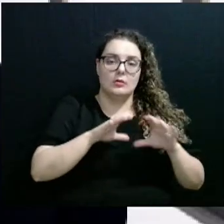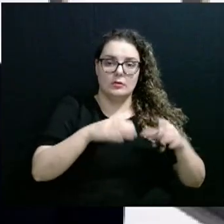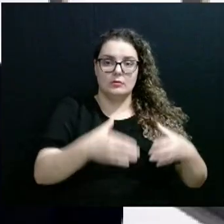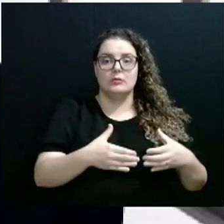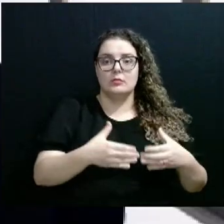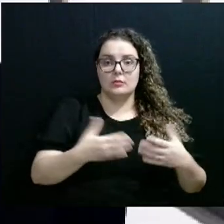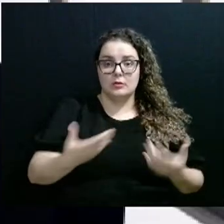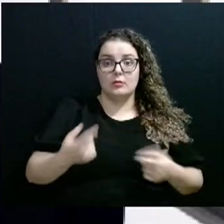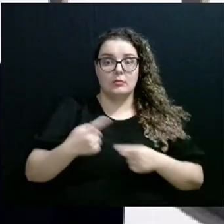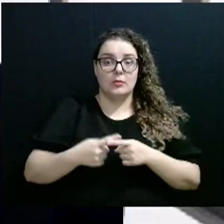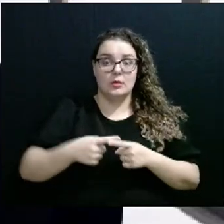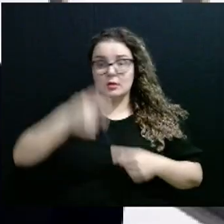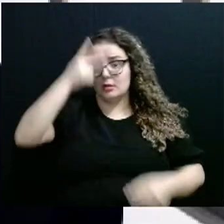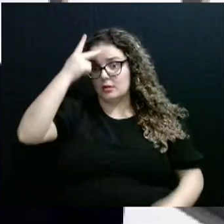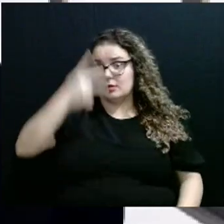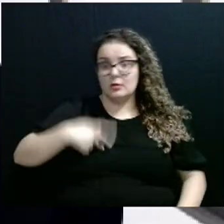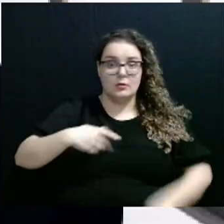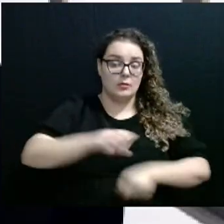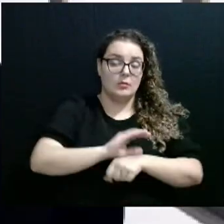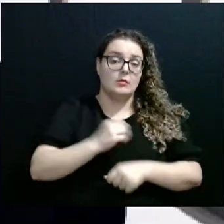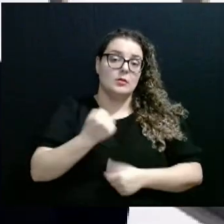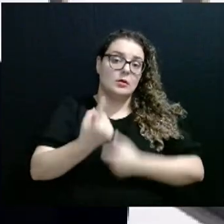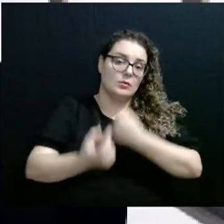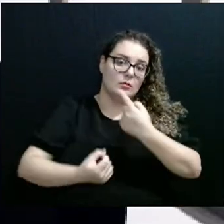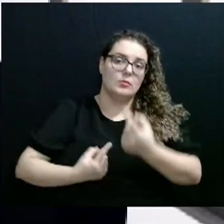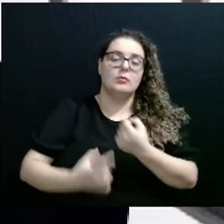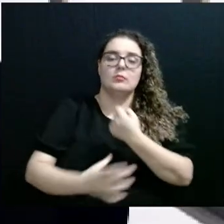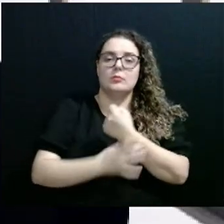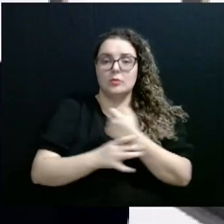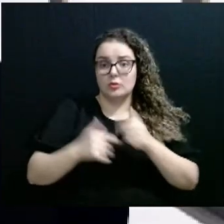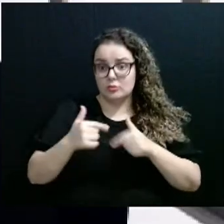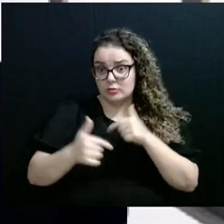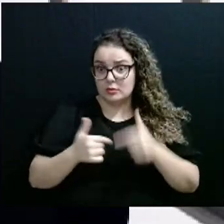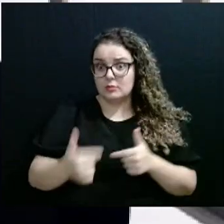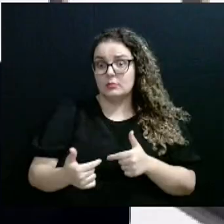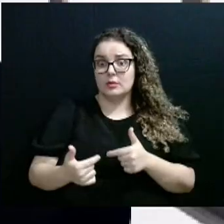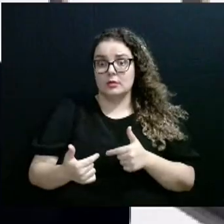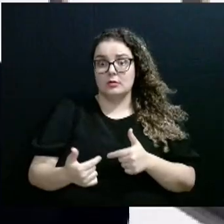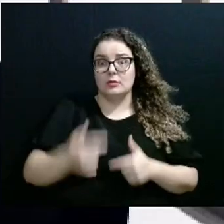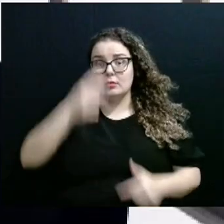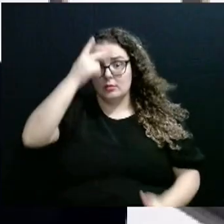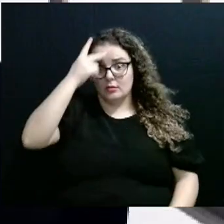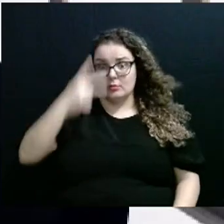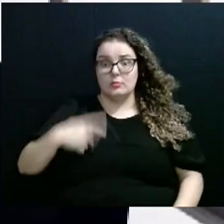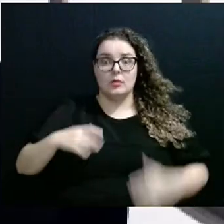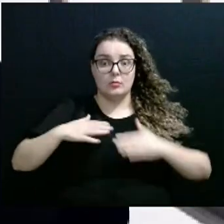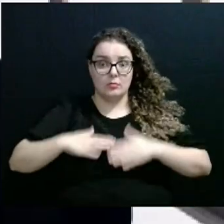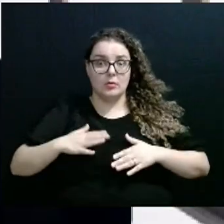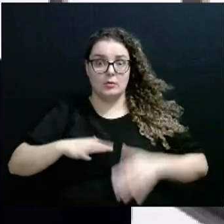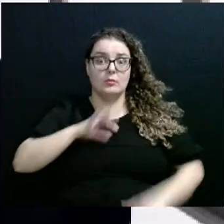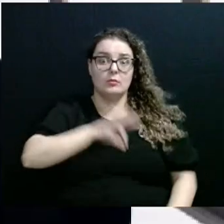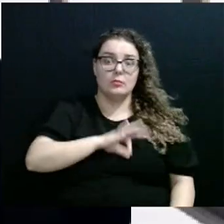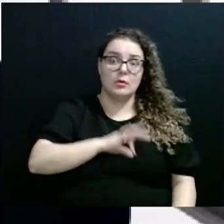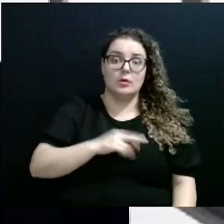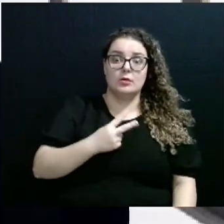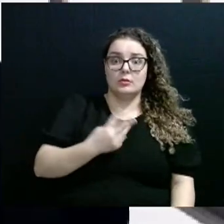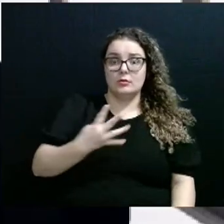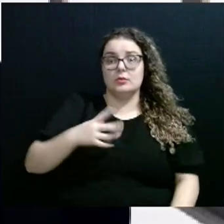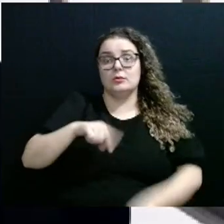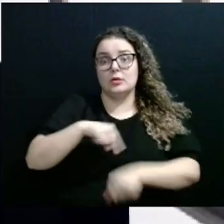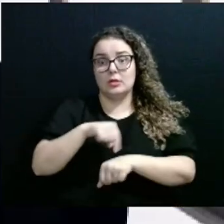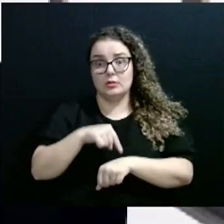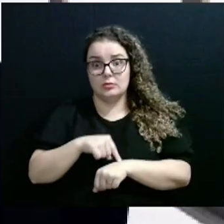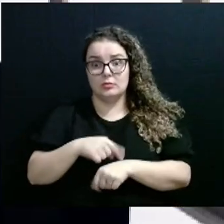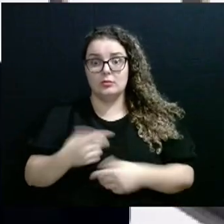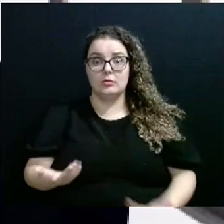ela já prevê ali algumas seguranças para o trabalhador. Próprio descanso remunerado de 24 horas, a